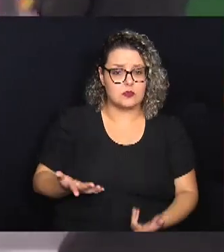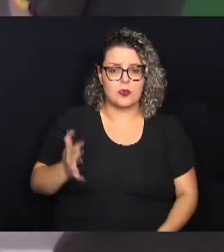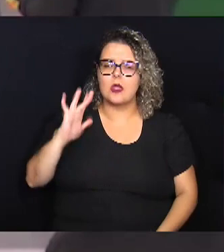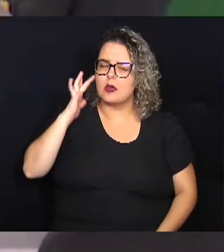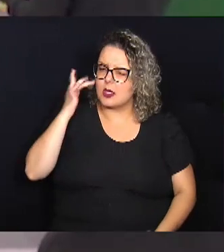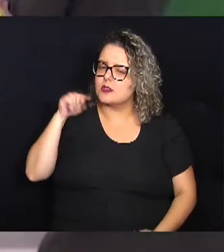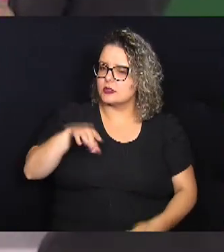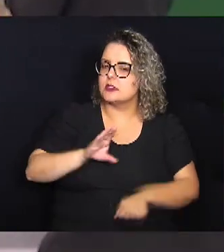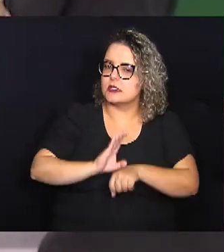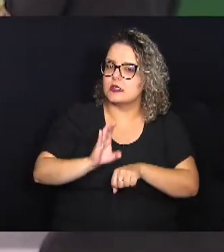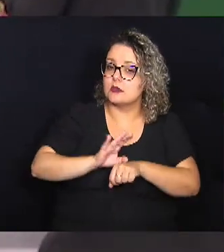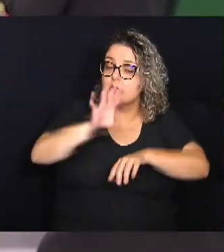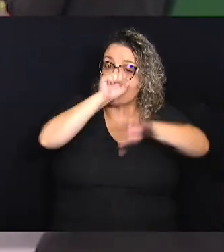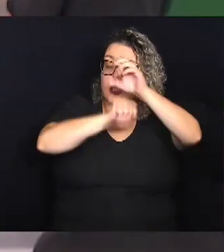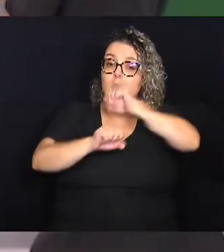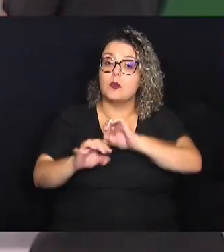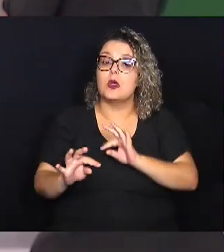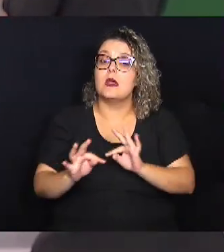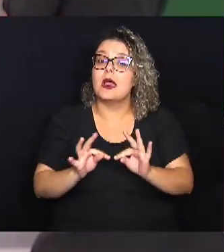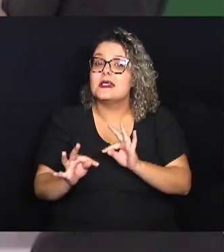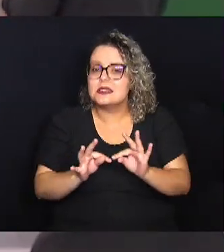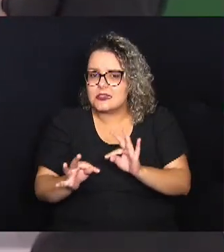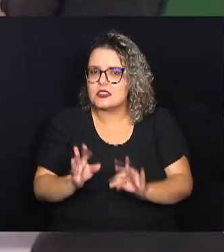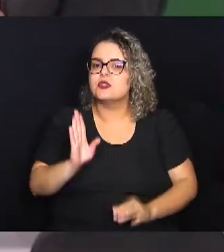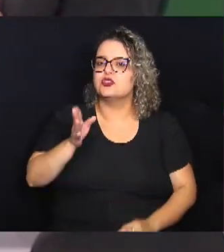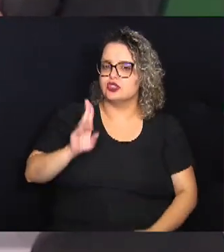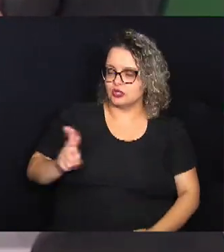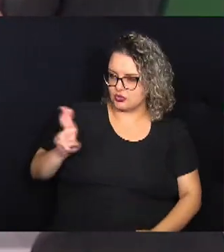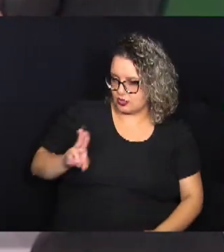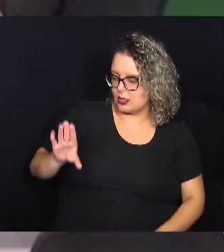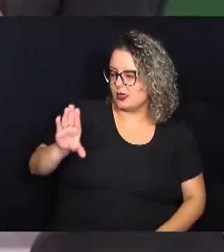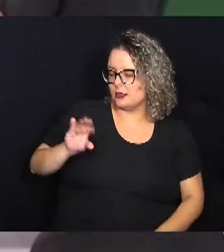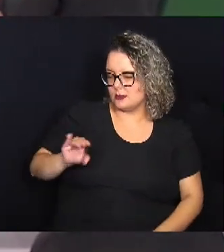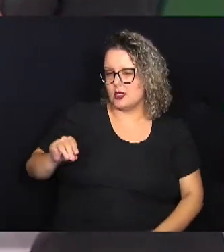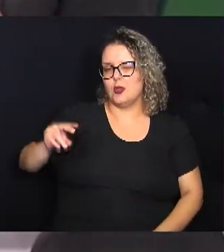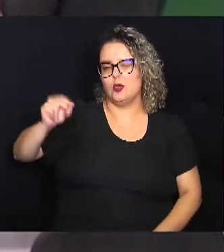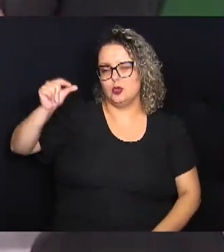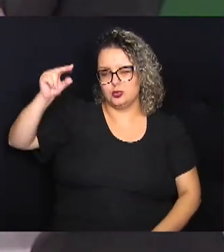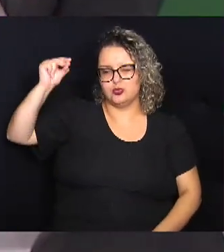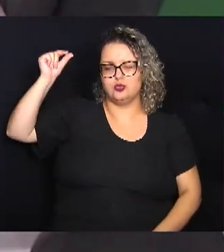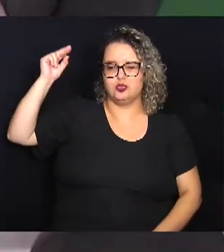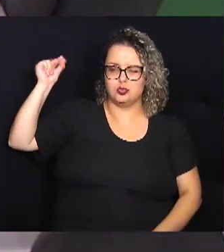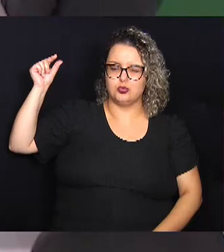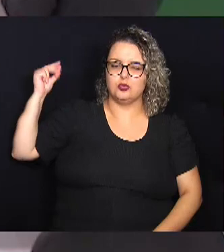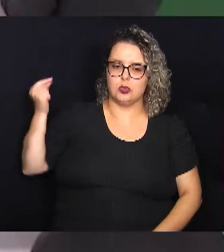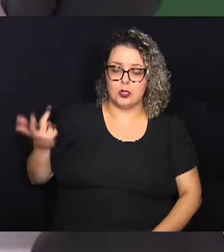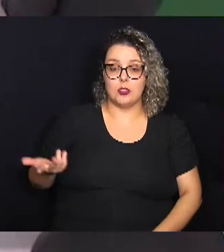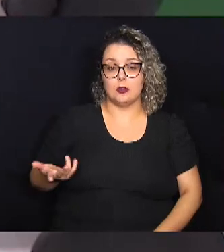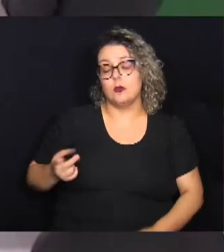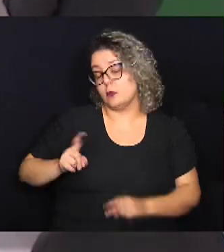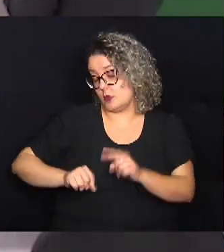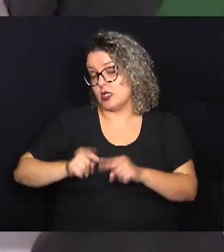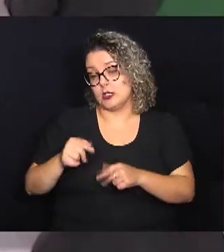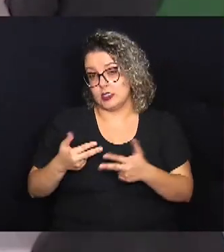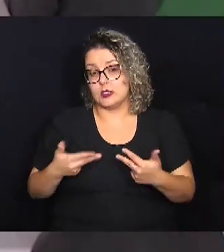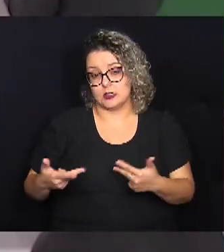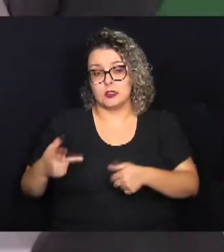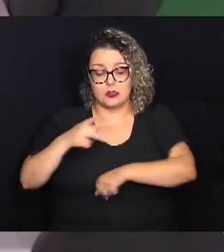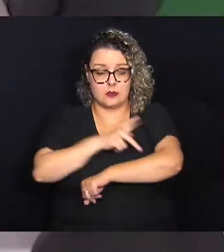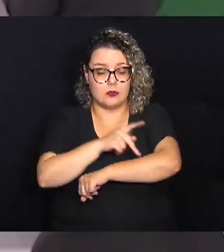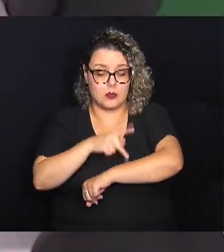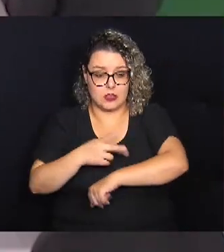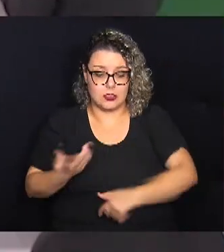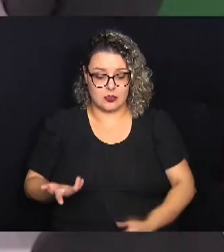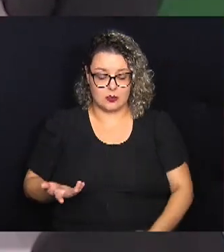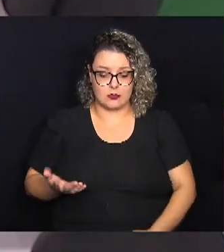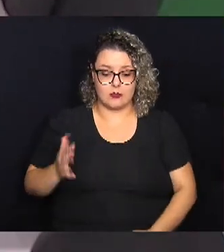gente está aprendendo as técnicas. Nós já usamos os fantoches há bastante tempo, já como material pedagógico, mas